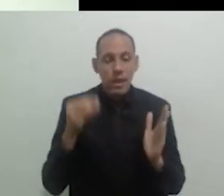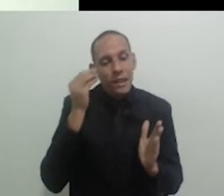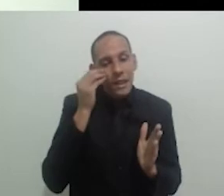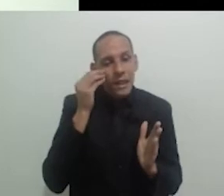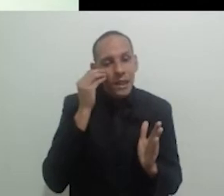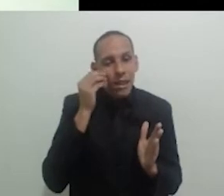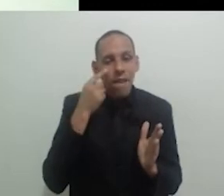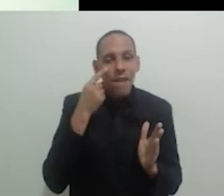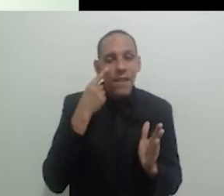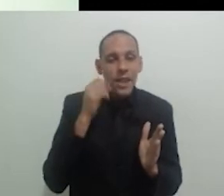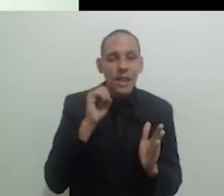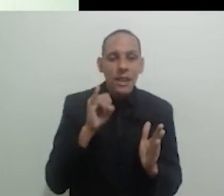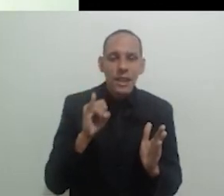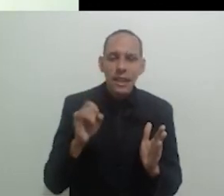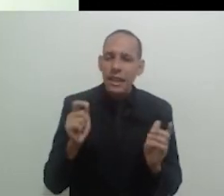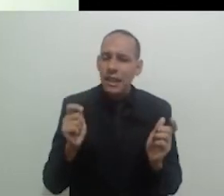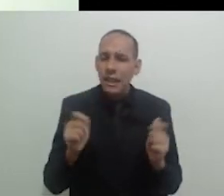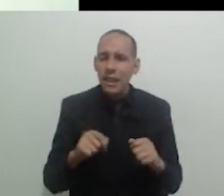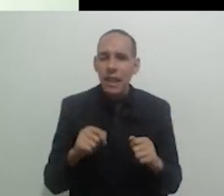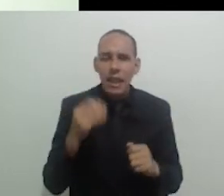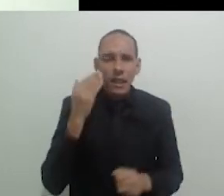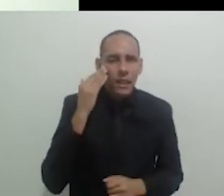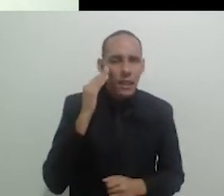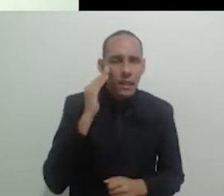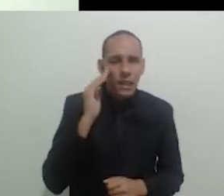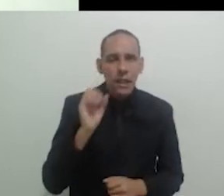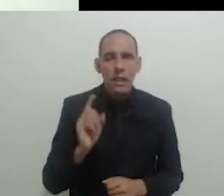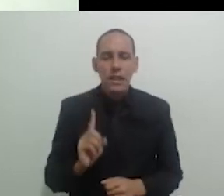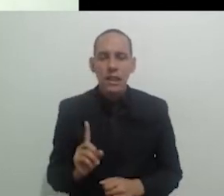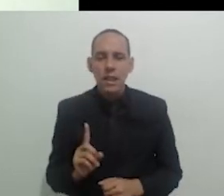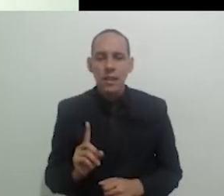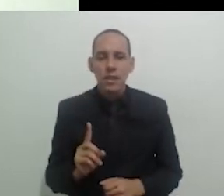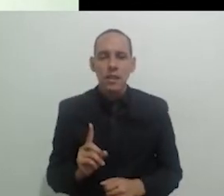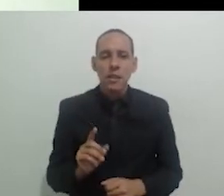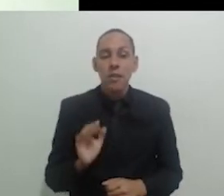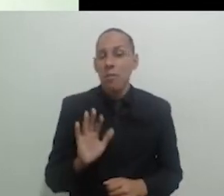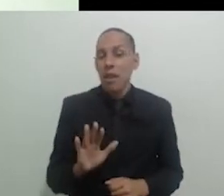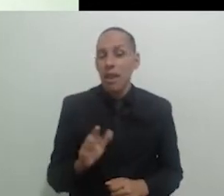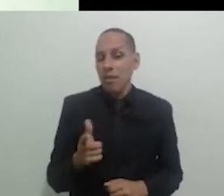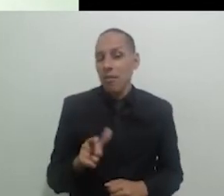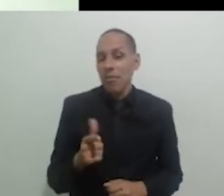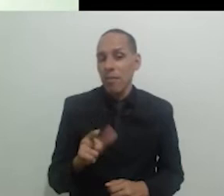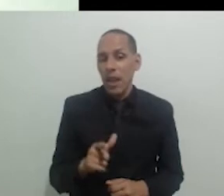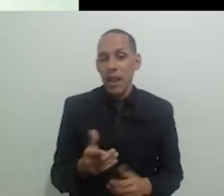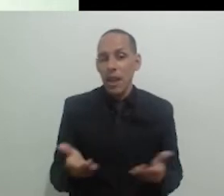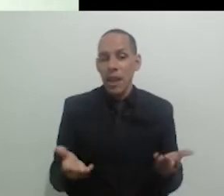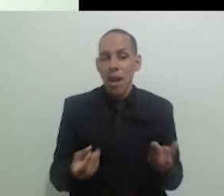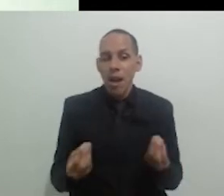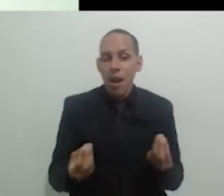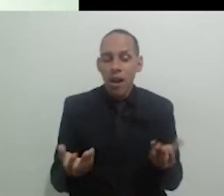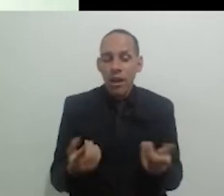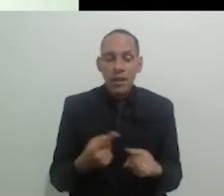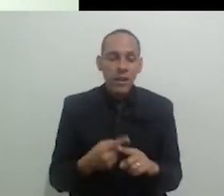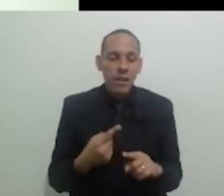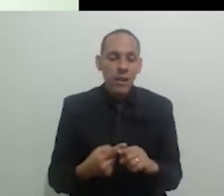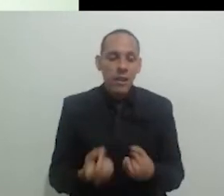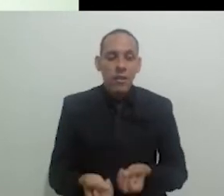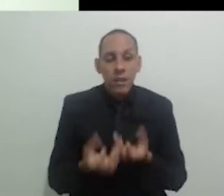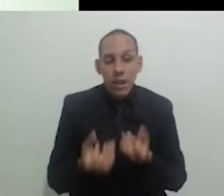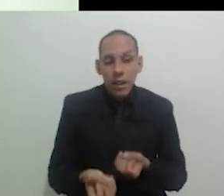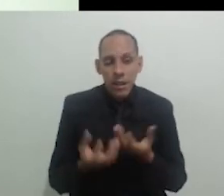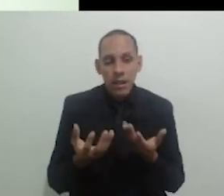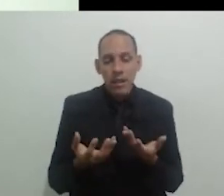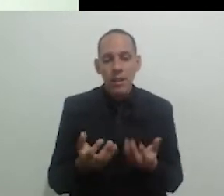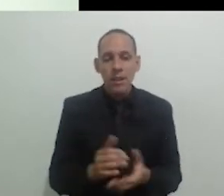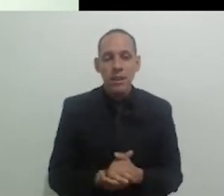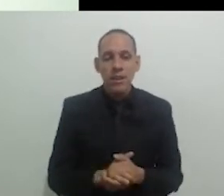adotar mesmo entendimento do desembargador Virgílio, mas, no caso aqui, não teria como eu fazer isso, porque as informações são claras.